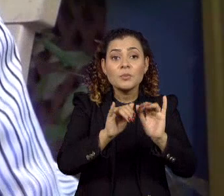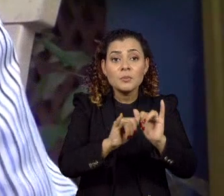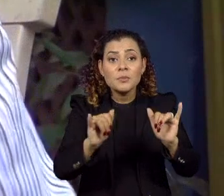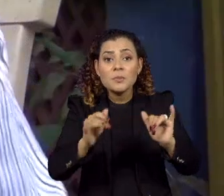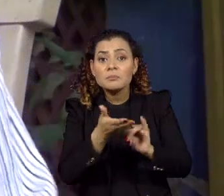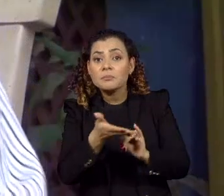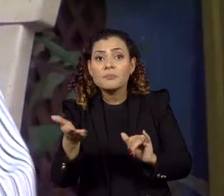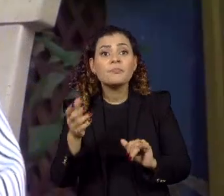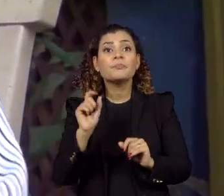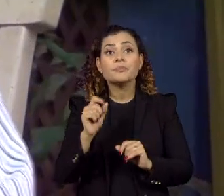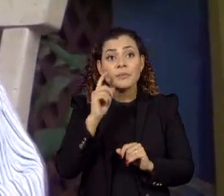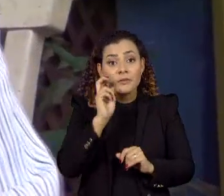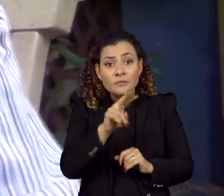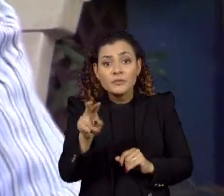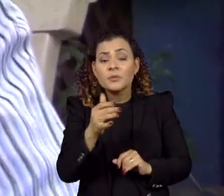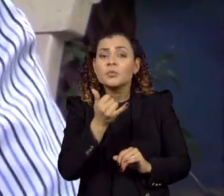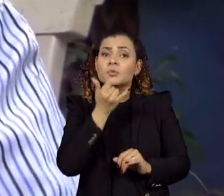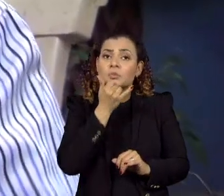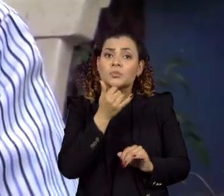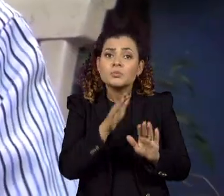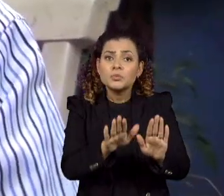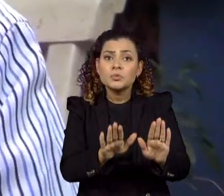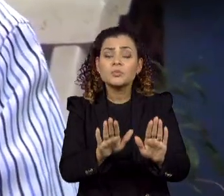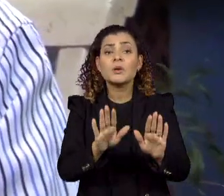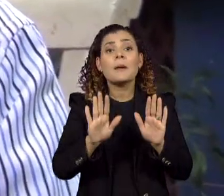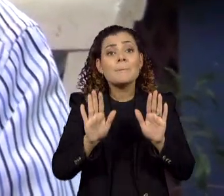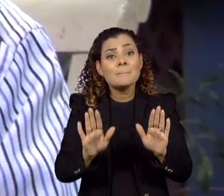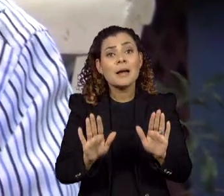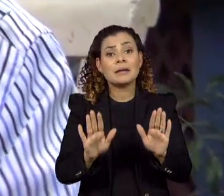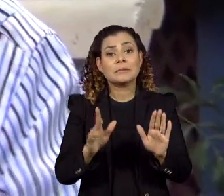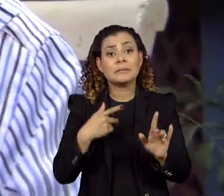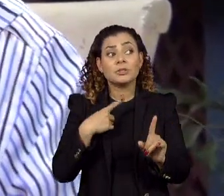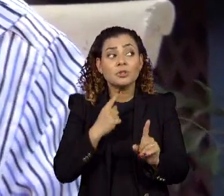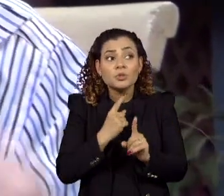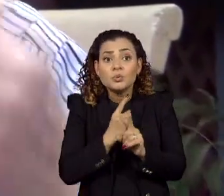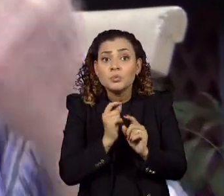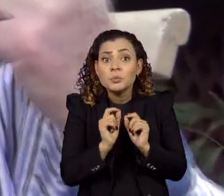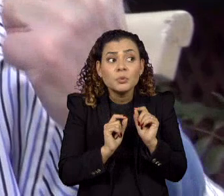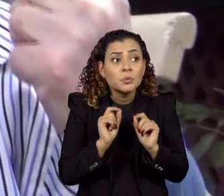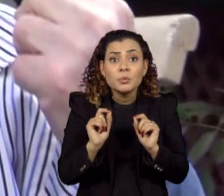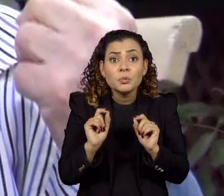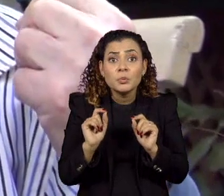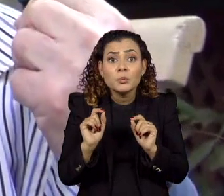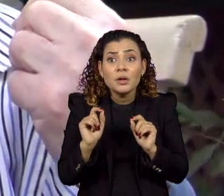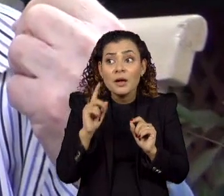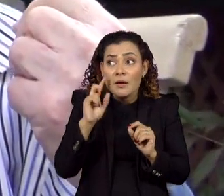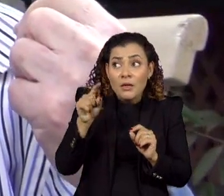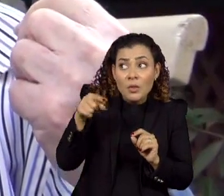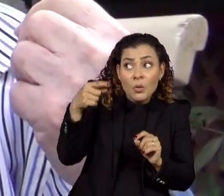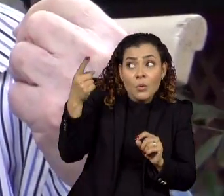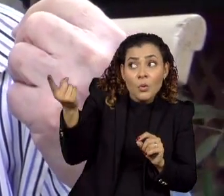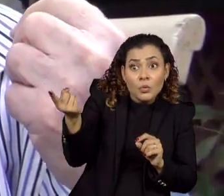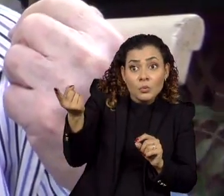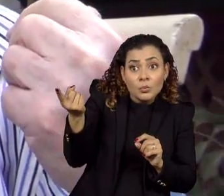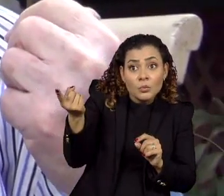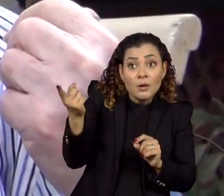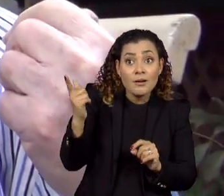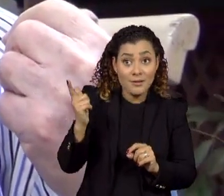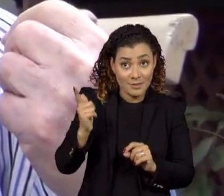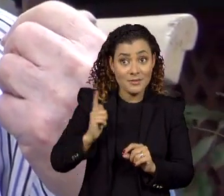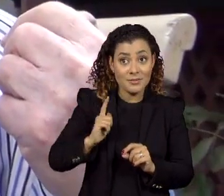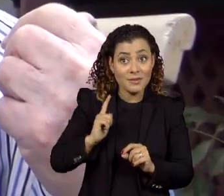olha, gente, desculpem, mas descobrimos que lá do outro lado tem